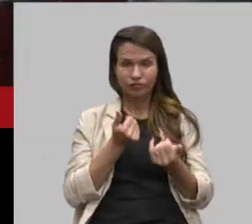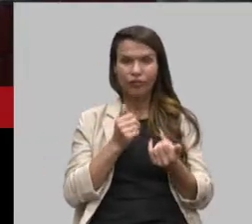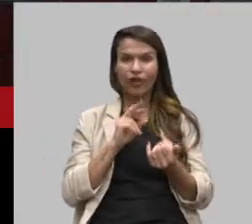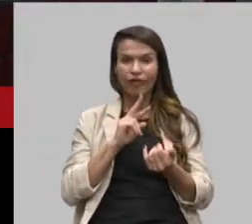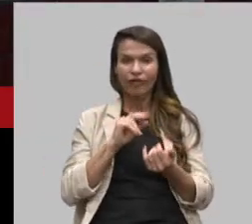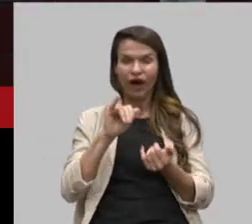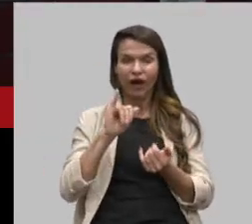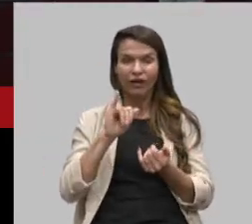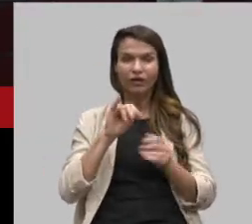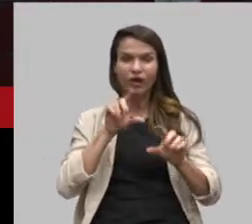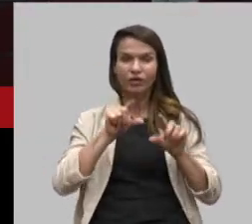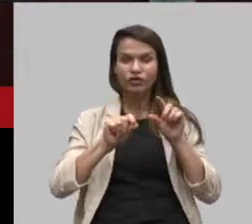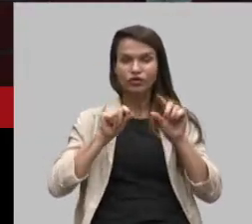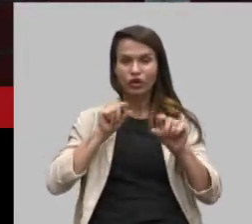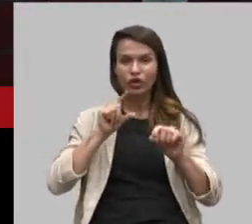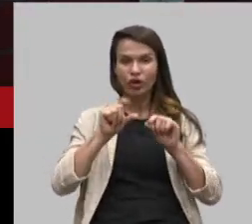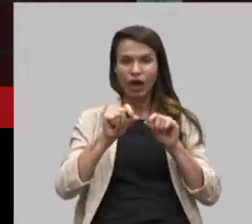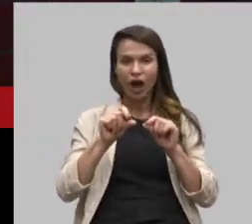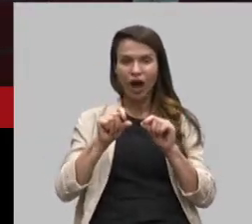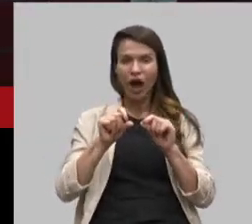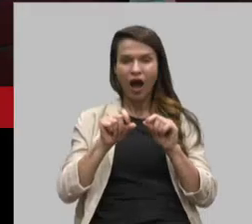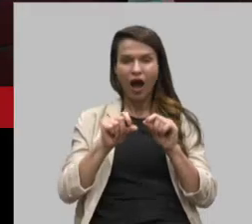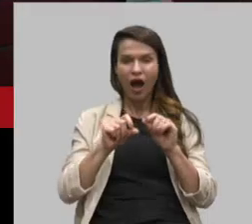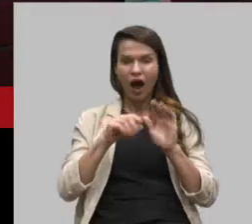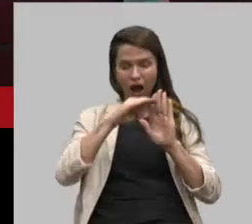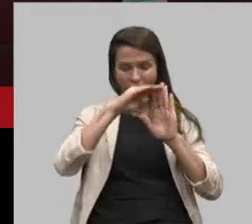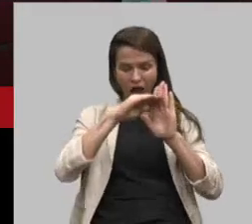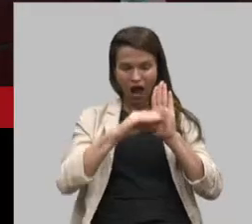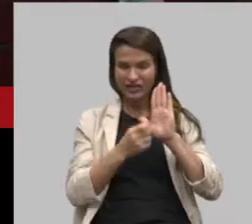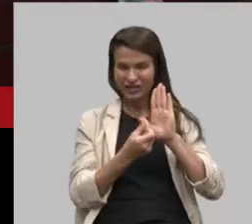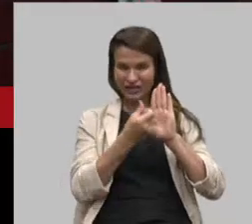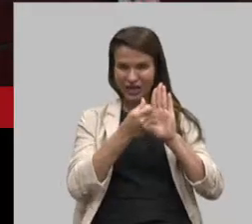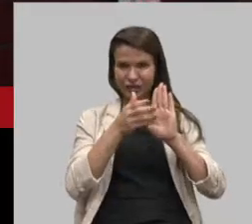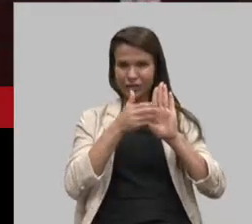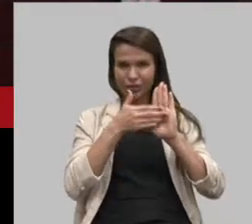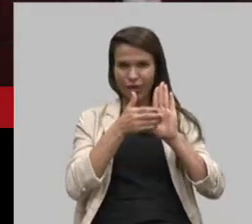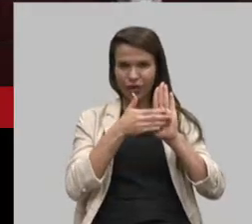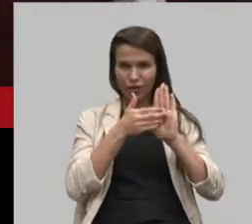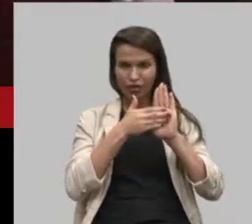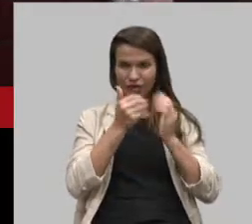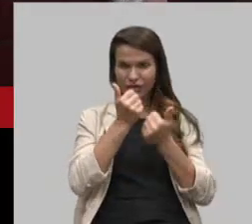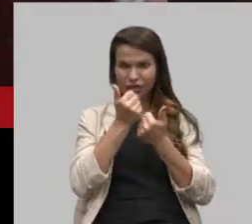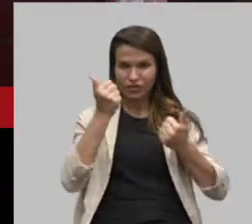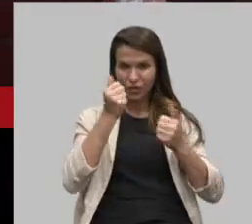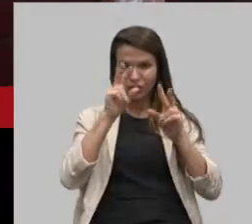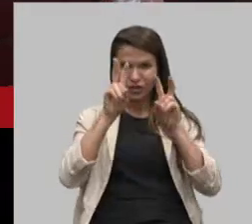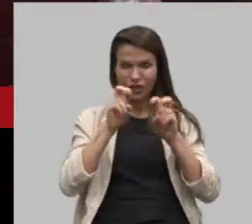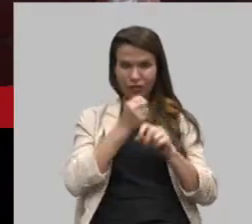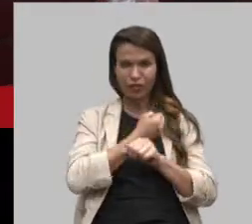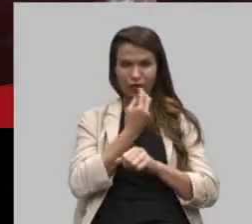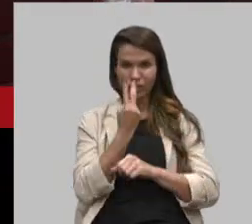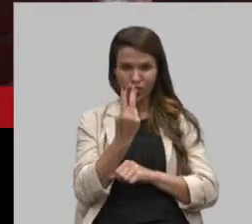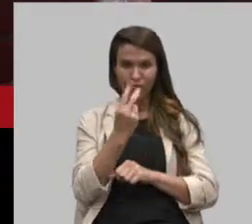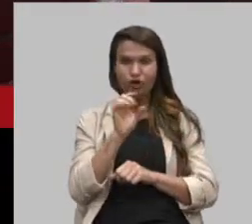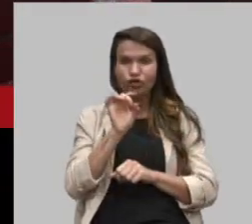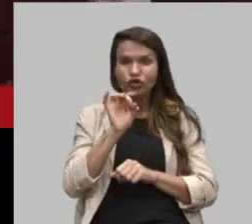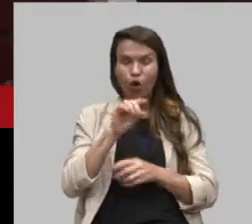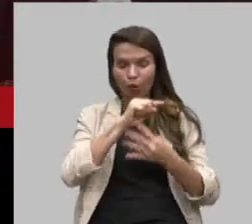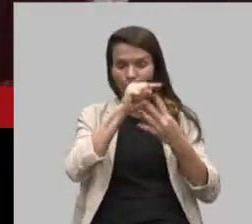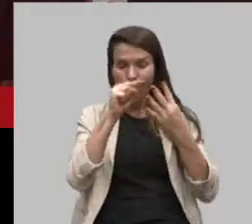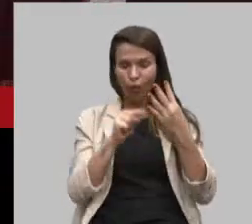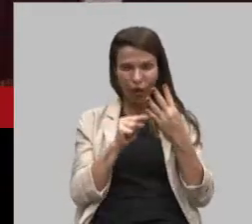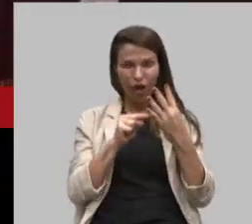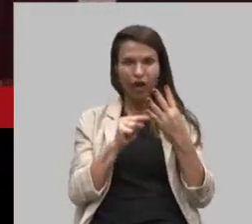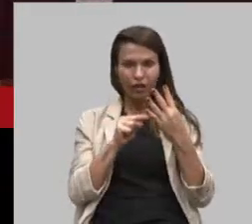entre as seis eh propostas desse subtema número dois apenas quatro os